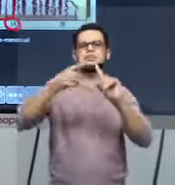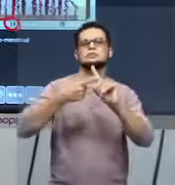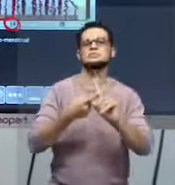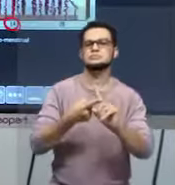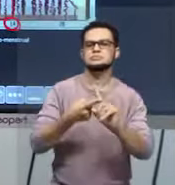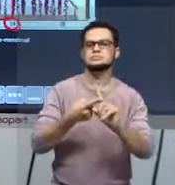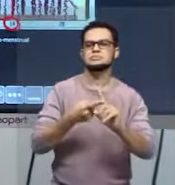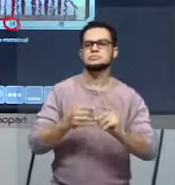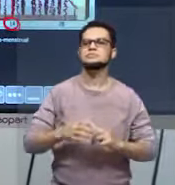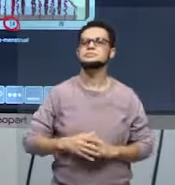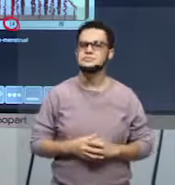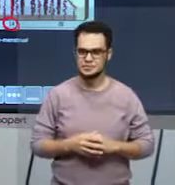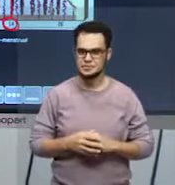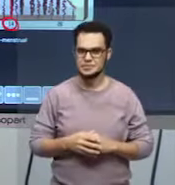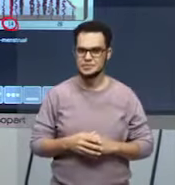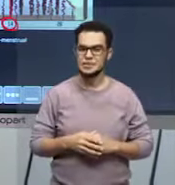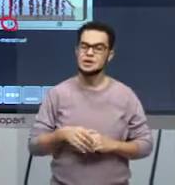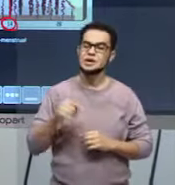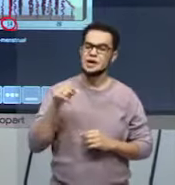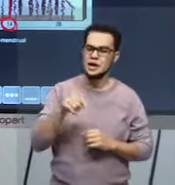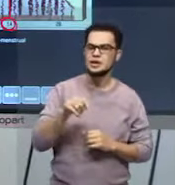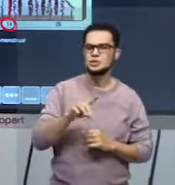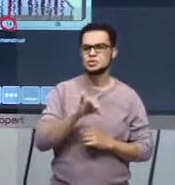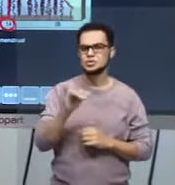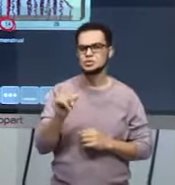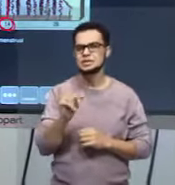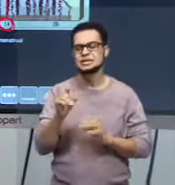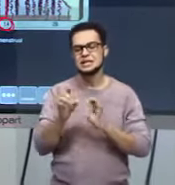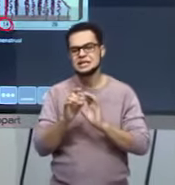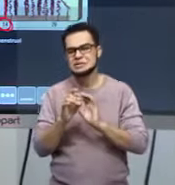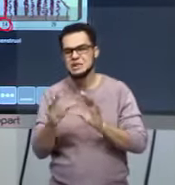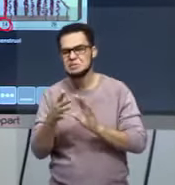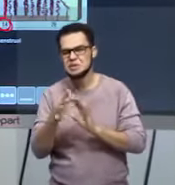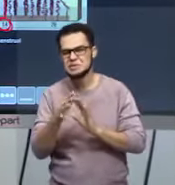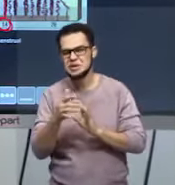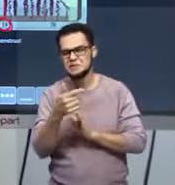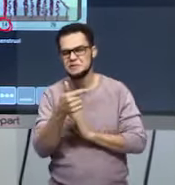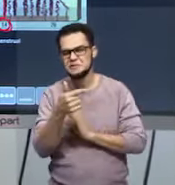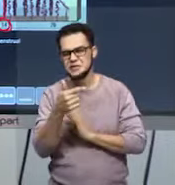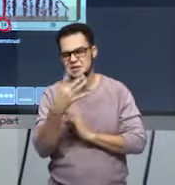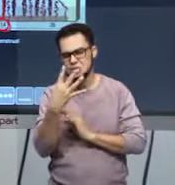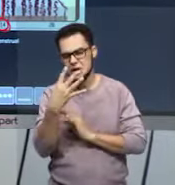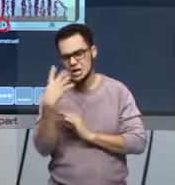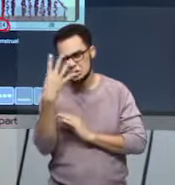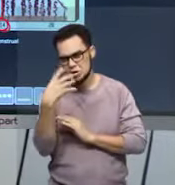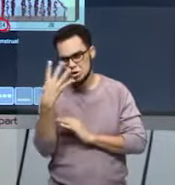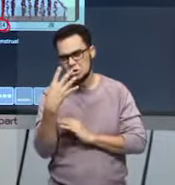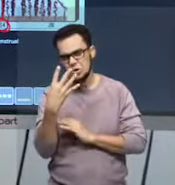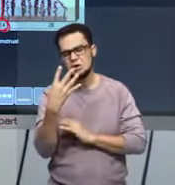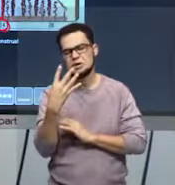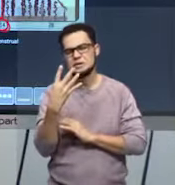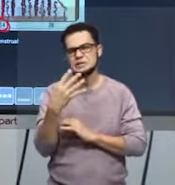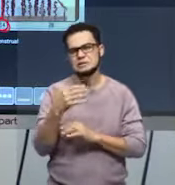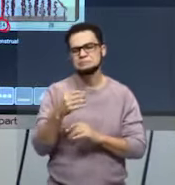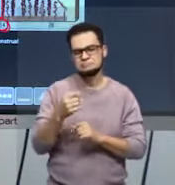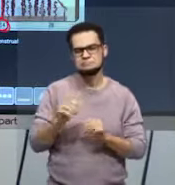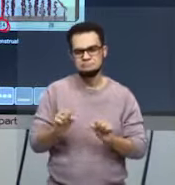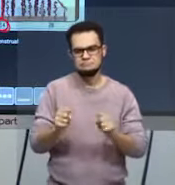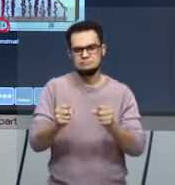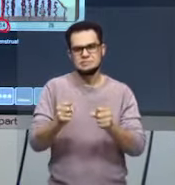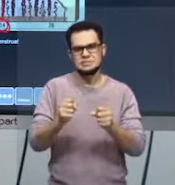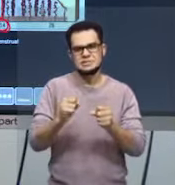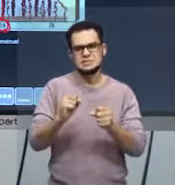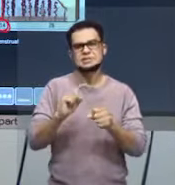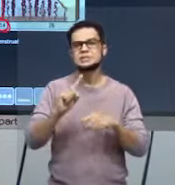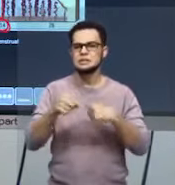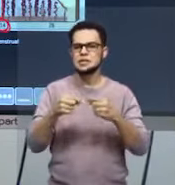o dia que o ovócito está liberado, vai ficar vivo em torno aí de 24 horas, tá? Depois ele vai morrer.